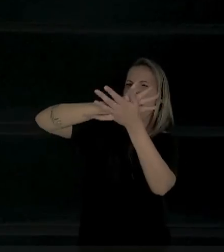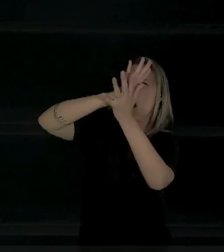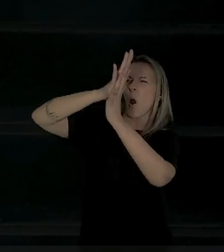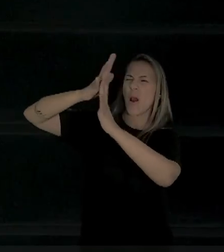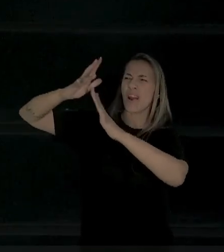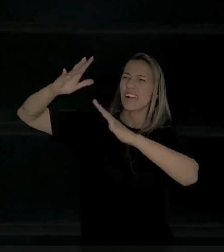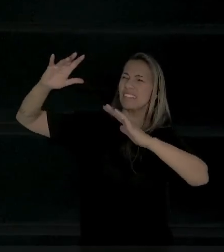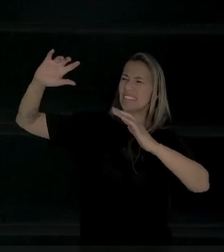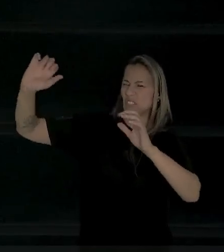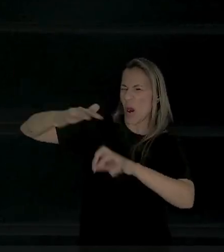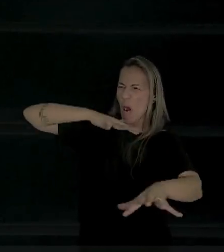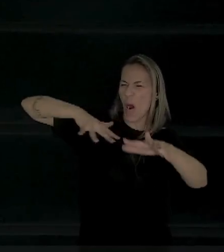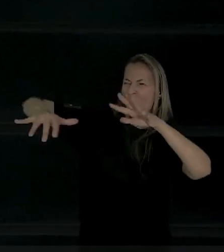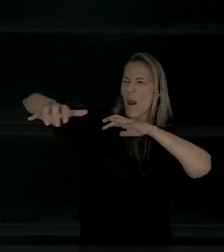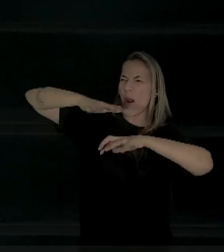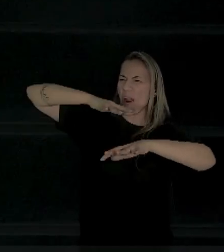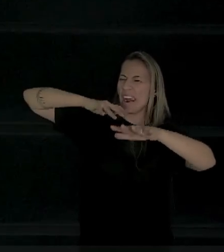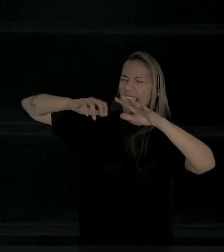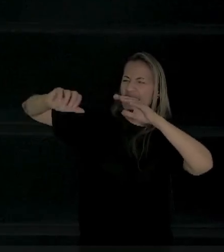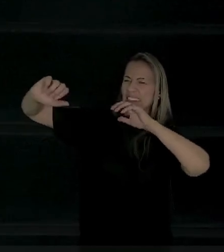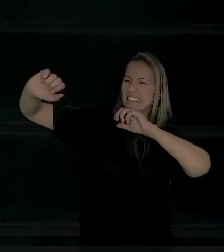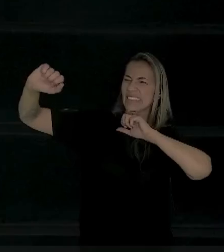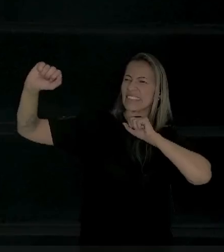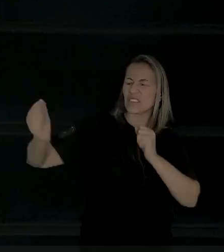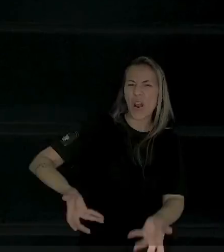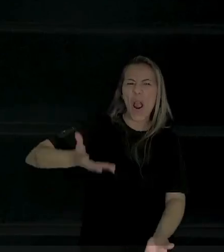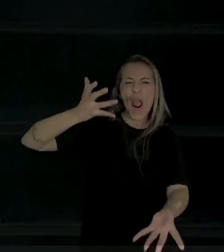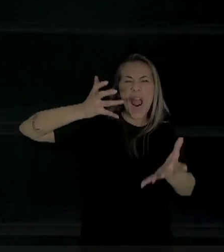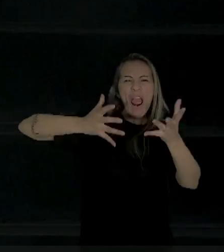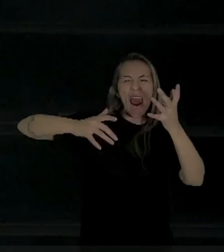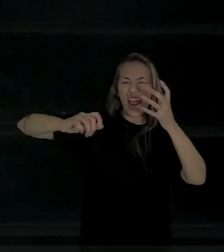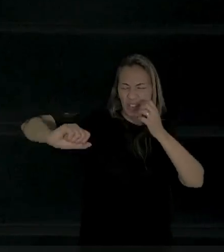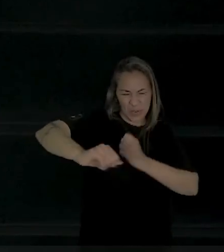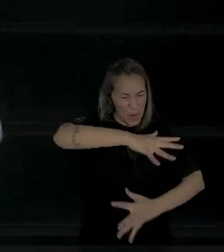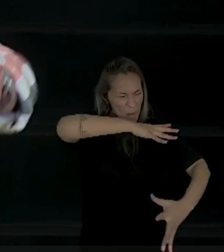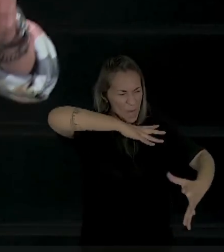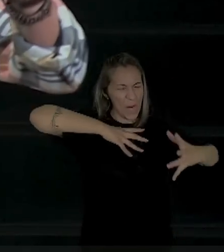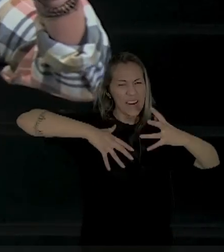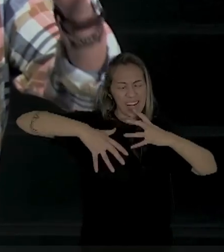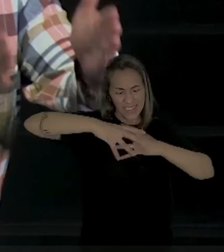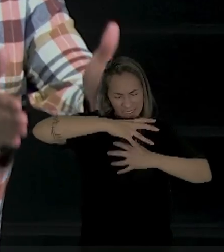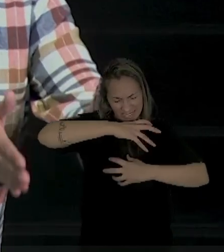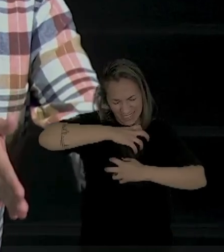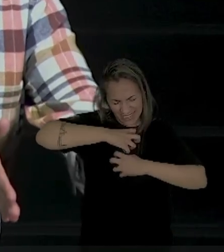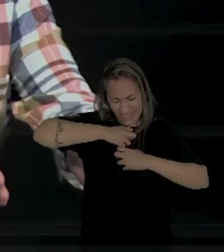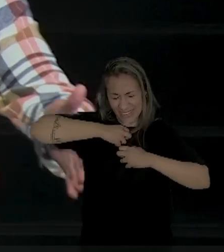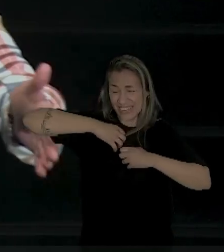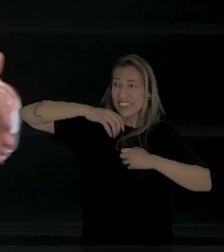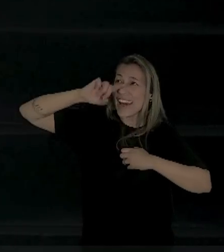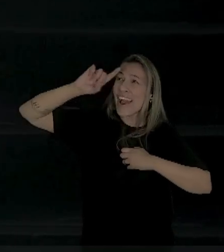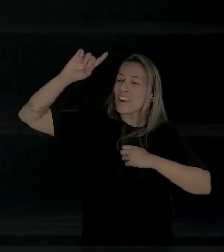falar comigo. Deus vai me guiar. Deus está ensinando para Elias que Jezabel o